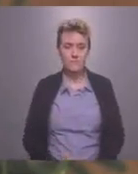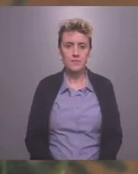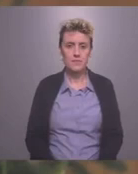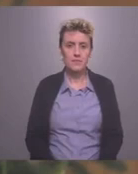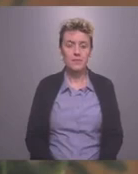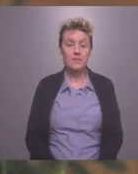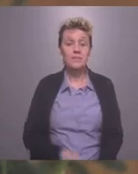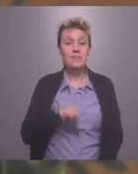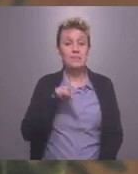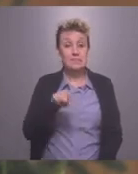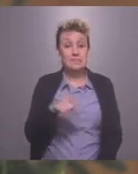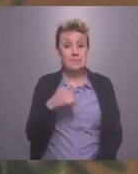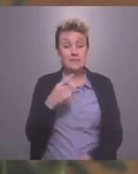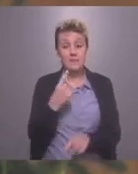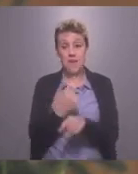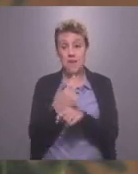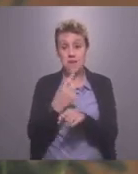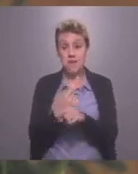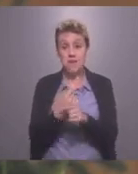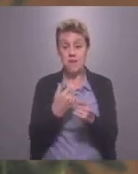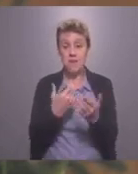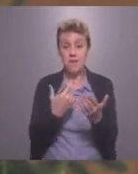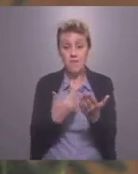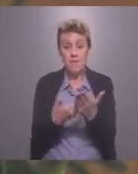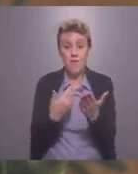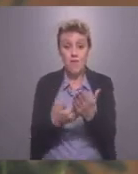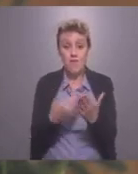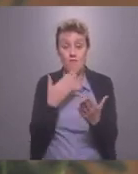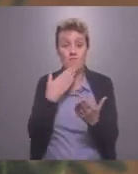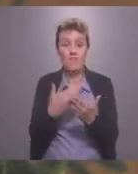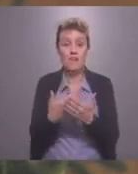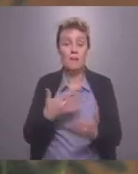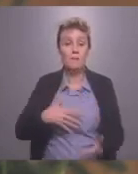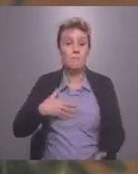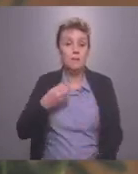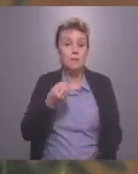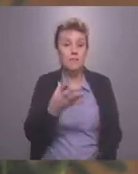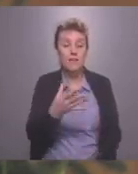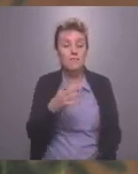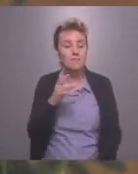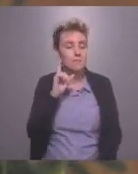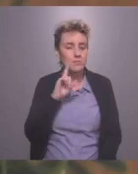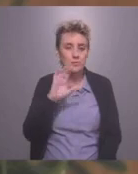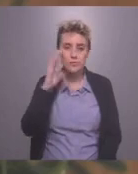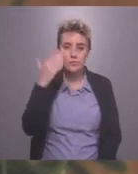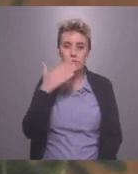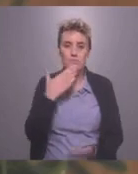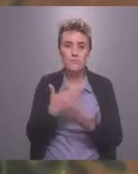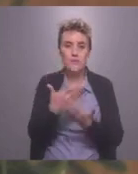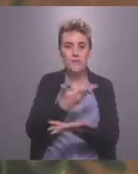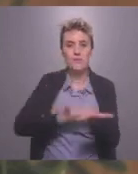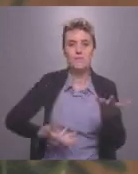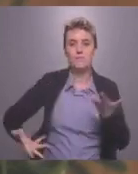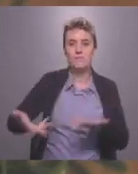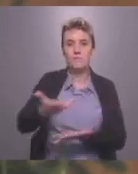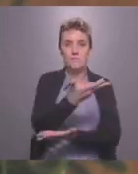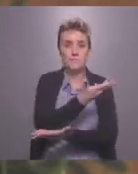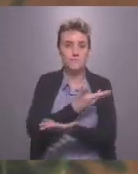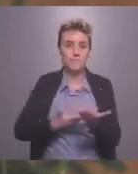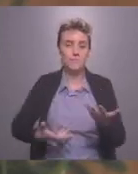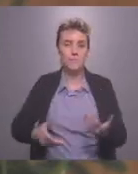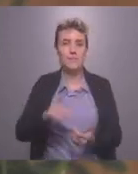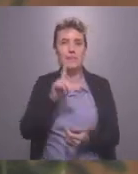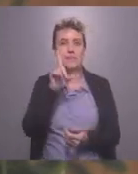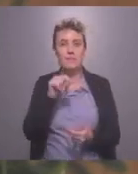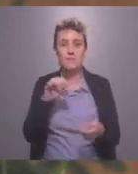E isto mostra-nos o quanto o perdão é absolutamente fundamental na nossa relação mútua e, mais ainda,